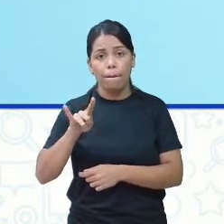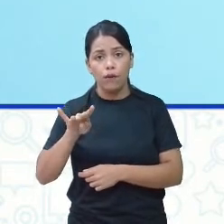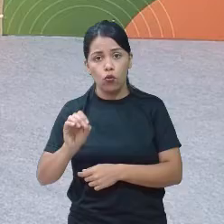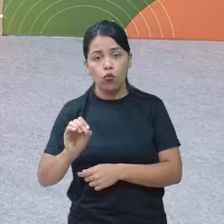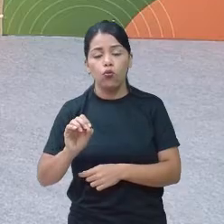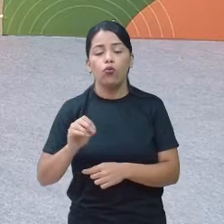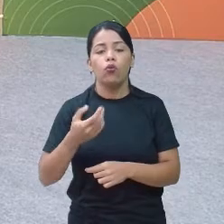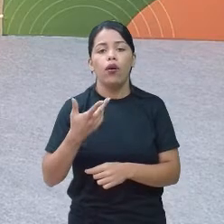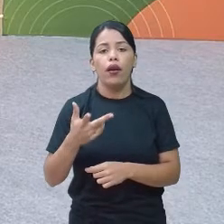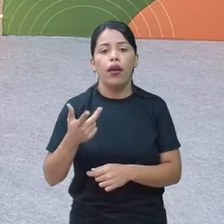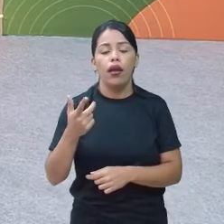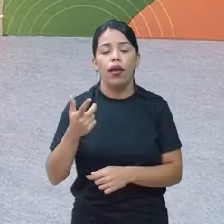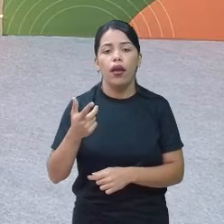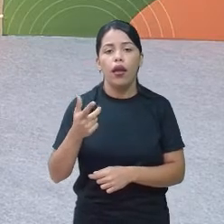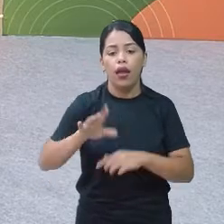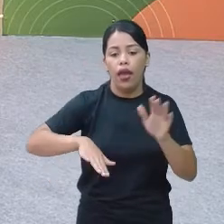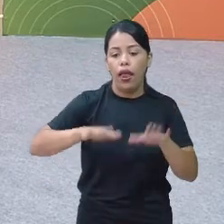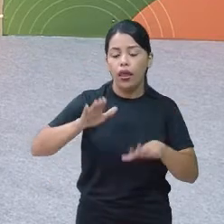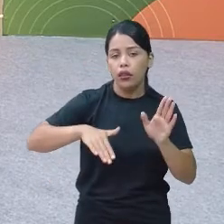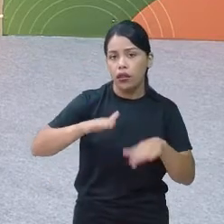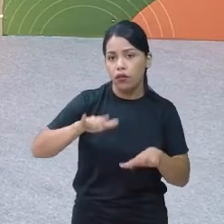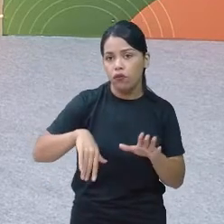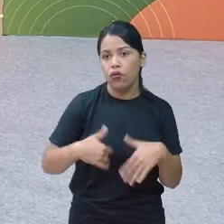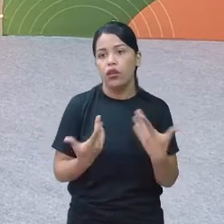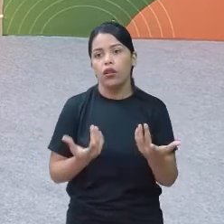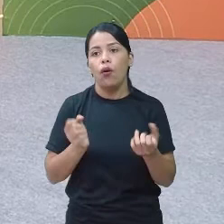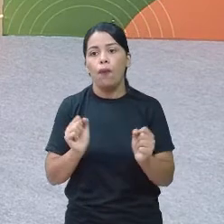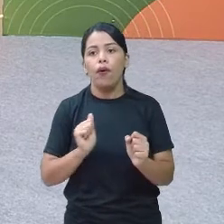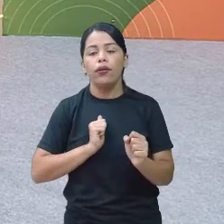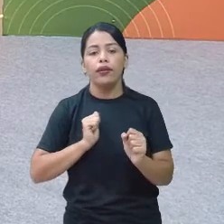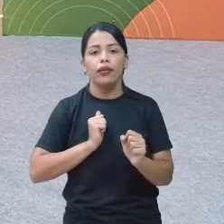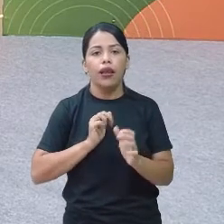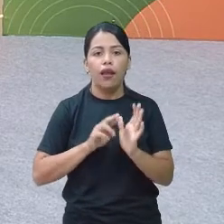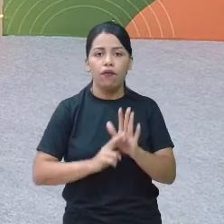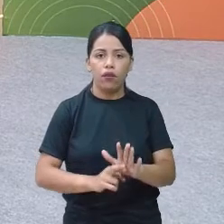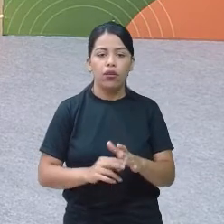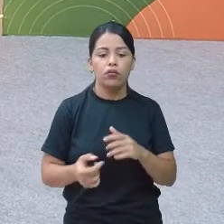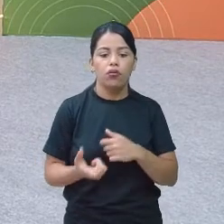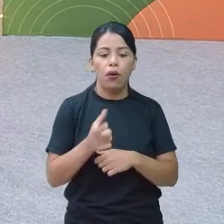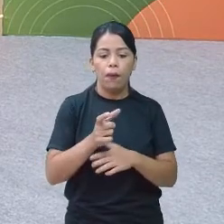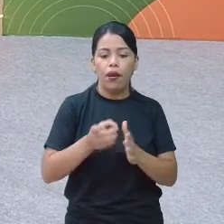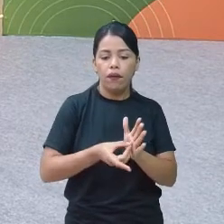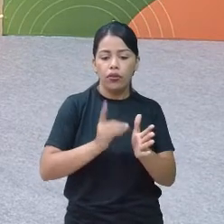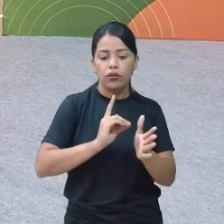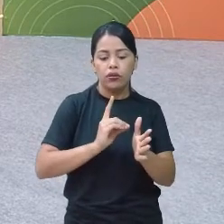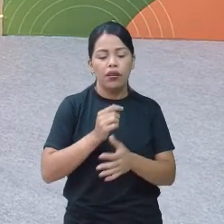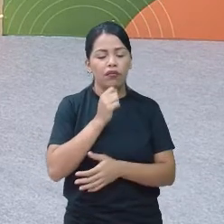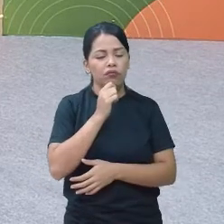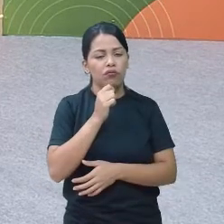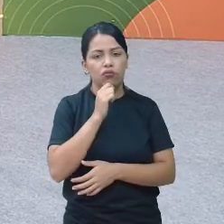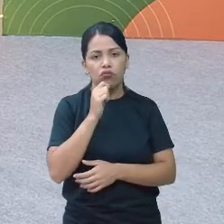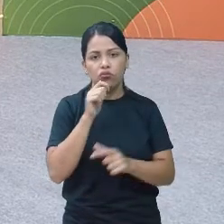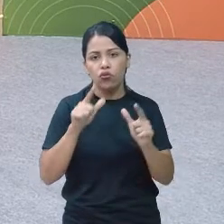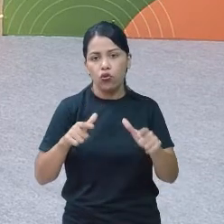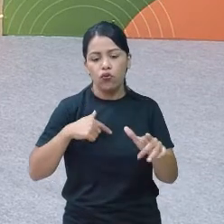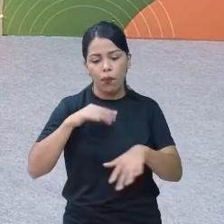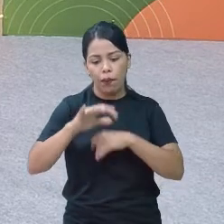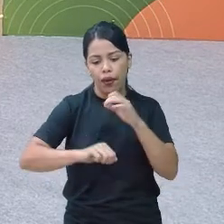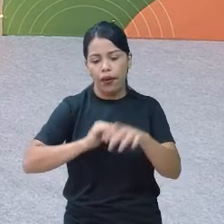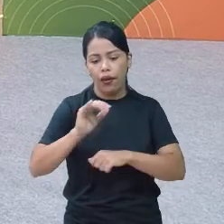advérbio, mas ele também pode fazer essa referência a um termo anterior. Ainda não sei onde vou buscar as